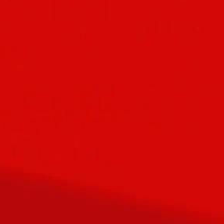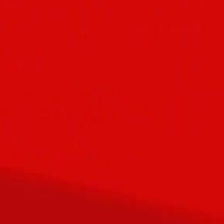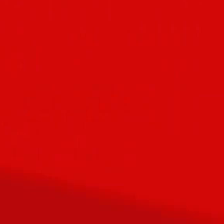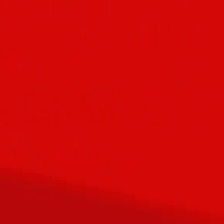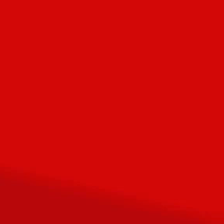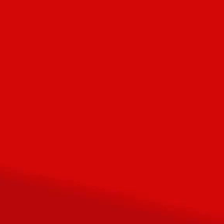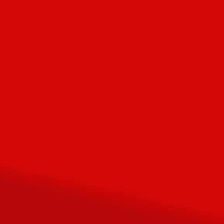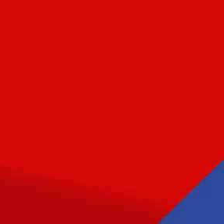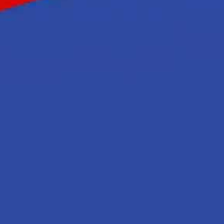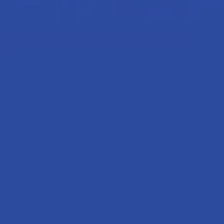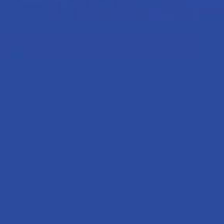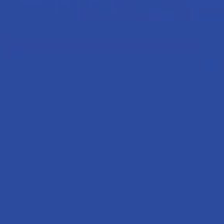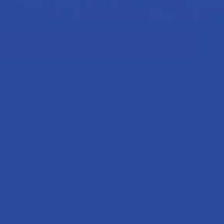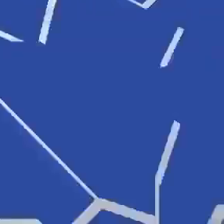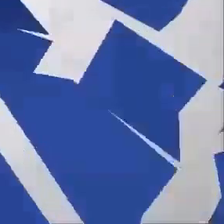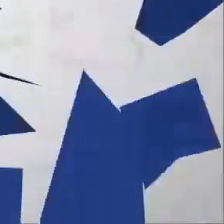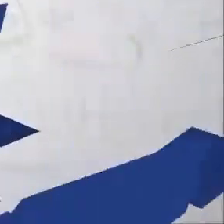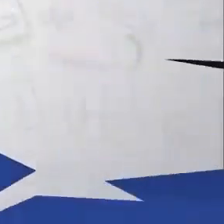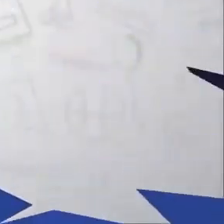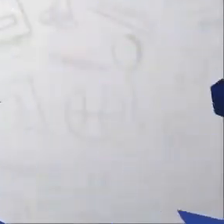ative as notificações.